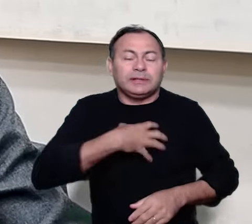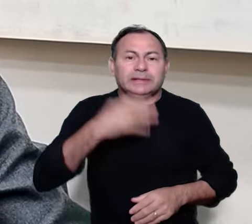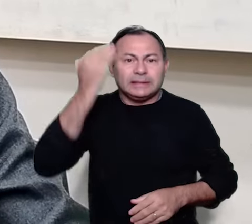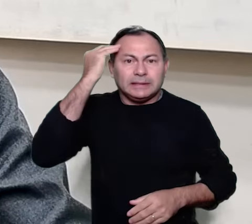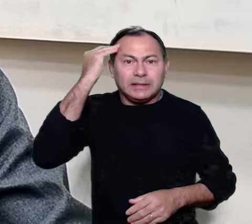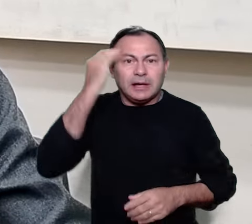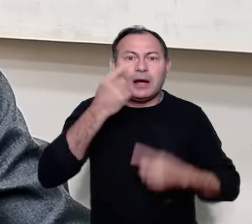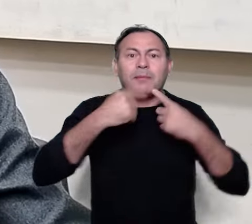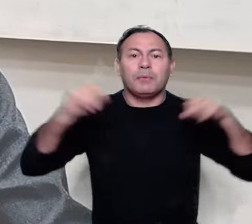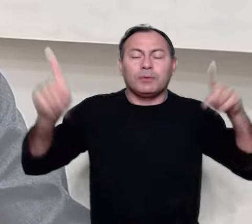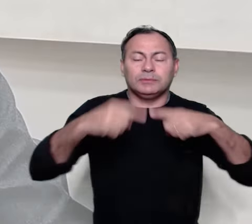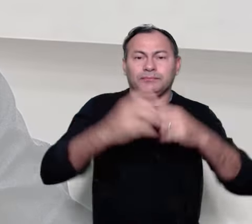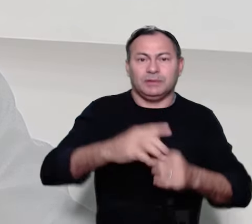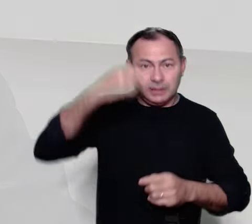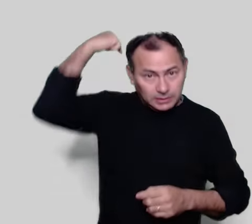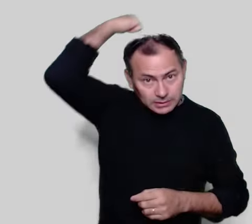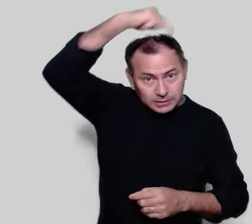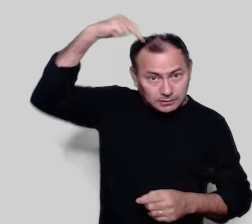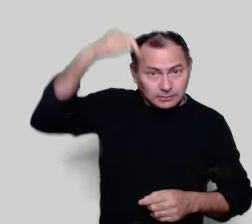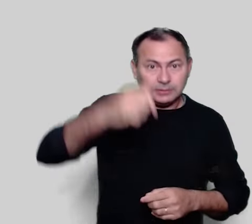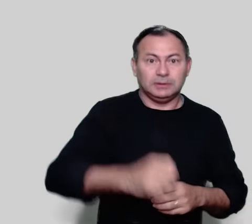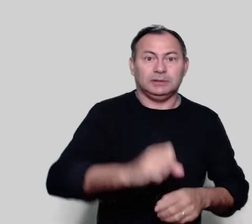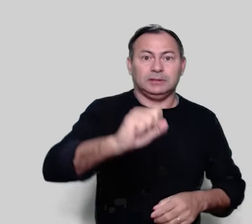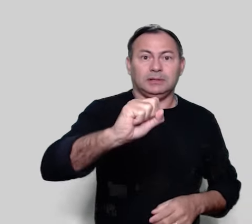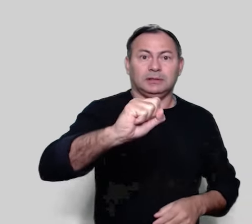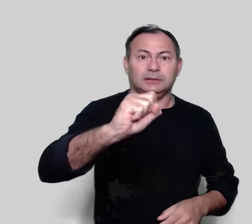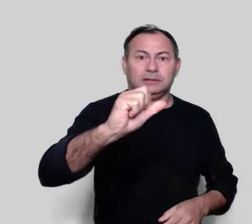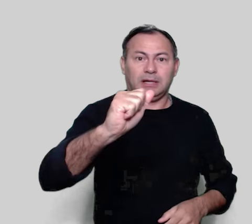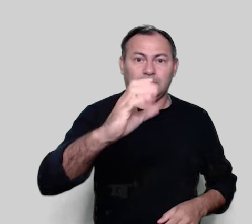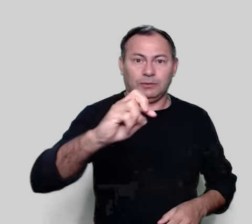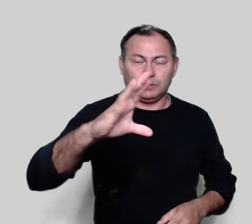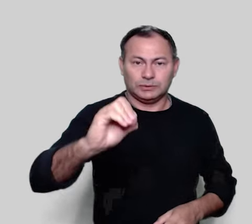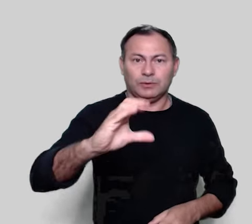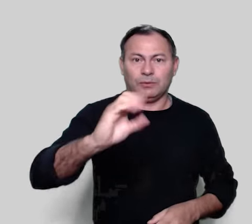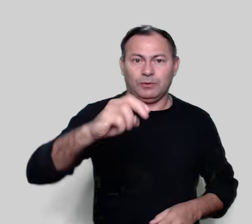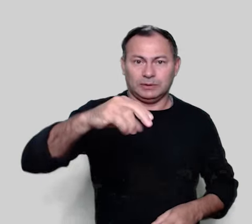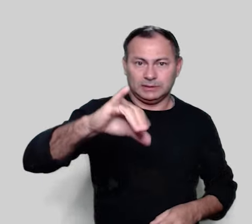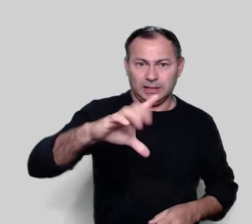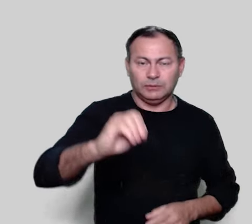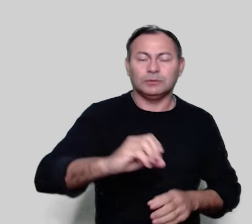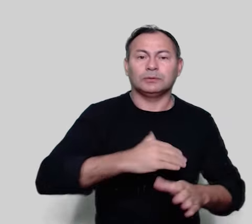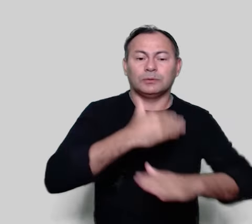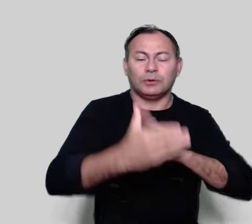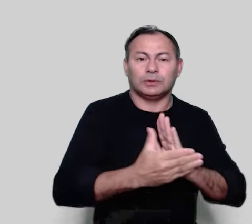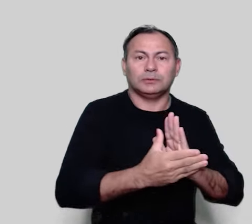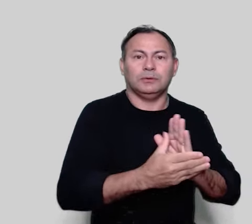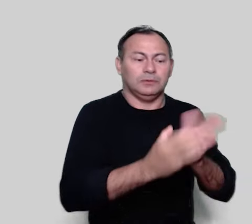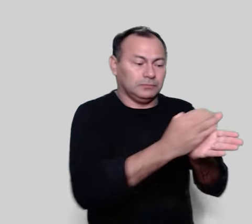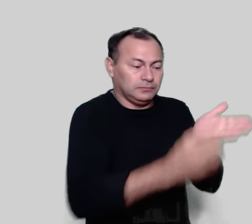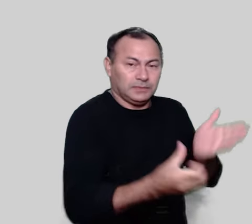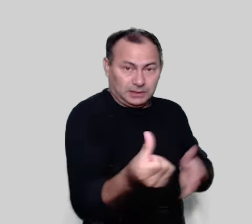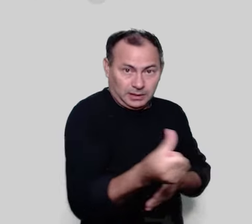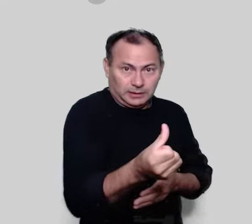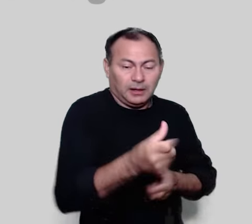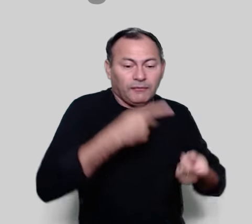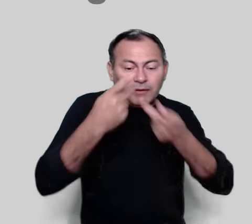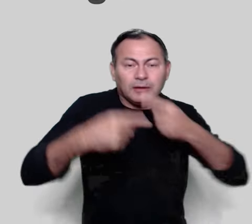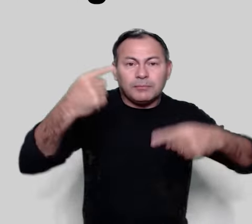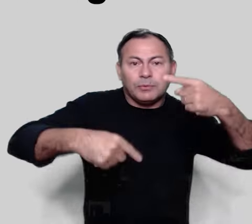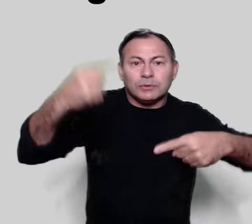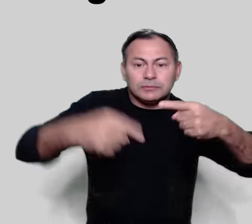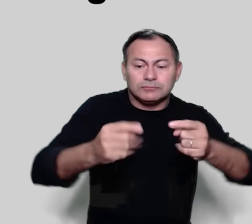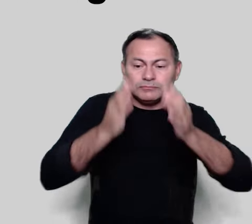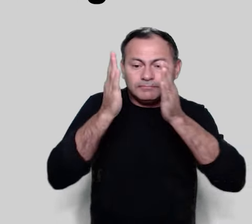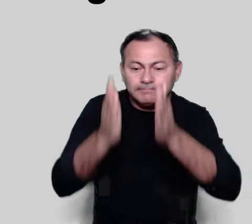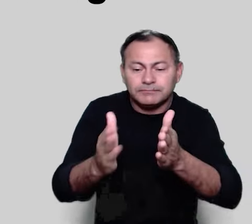O Sacrosanctum Contilium reserva todo o capítulo VI para tratar da música como